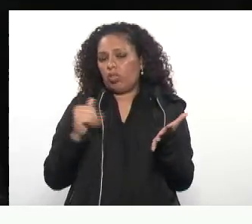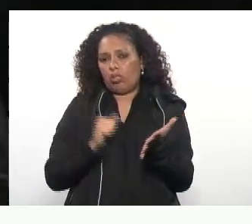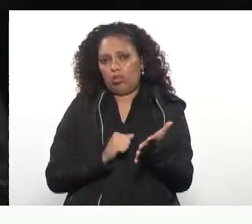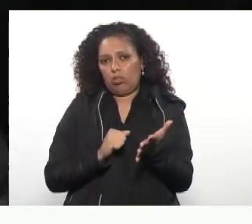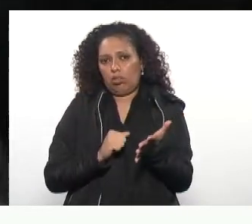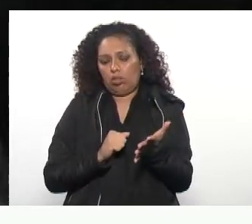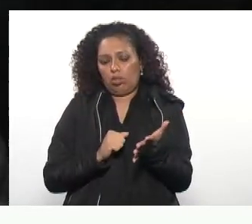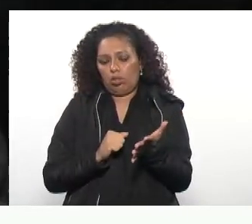para adequação.